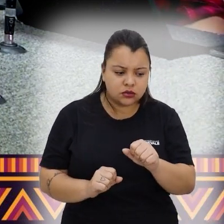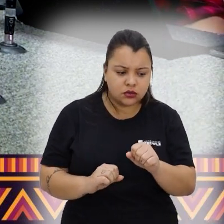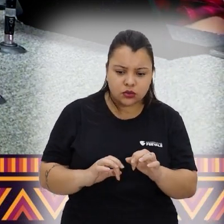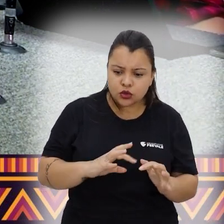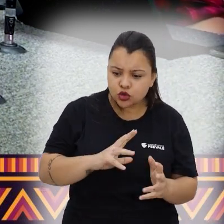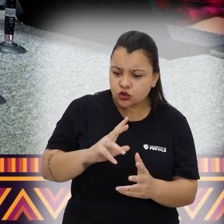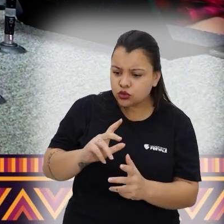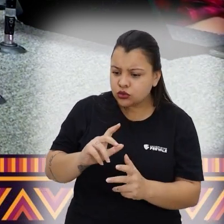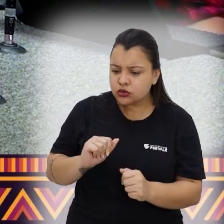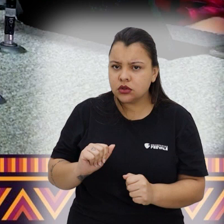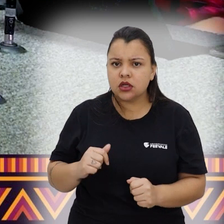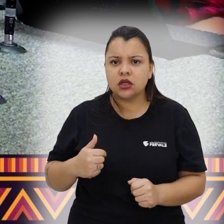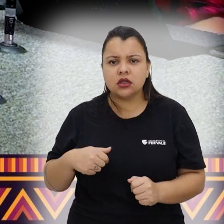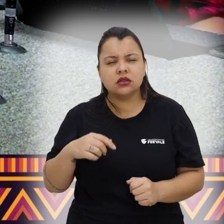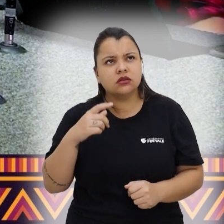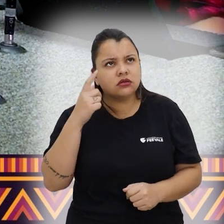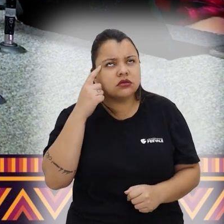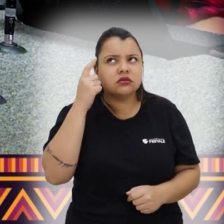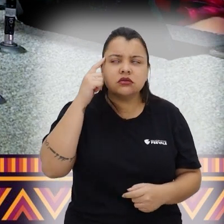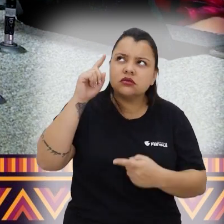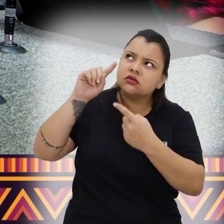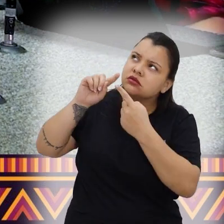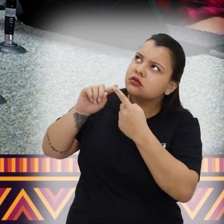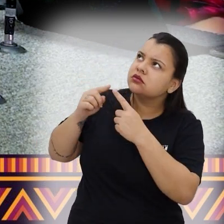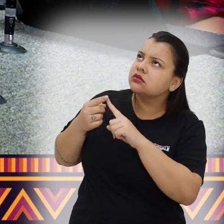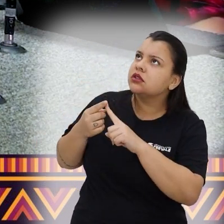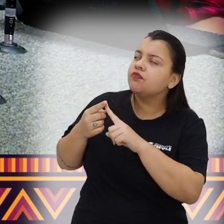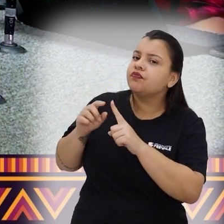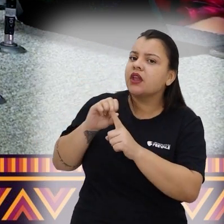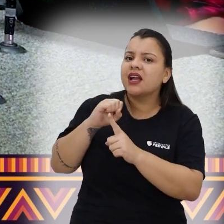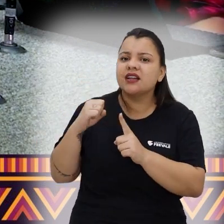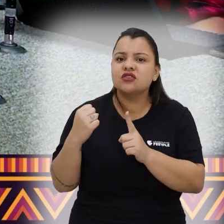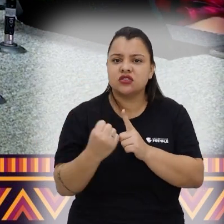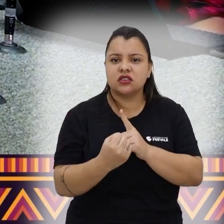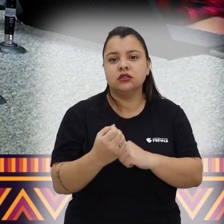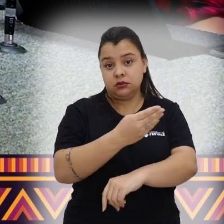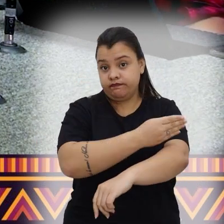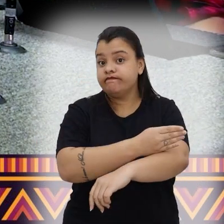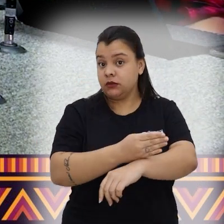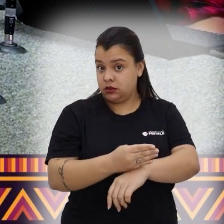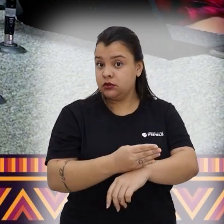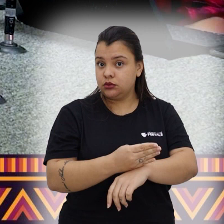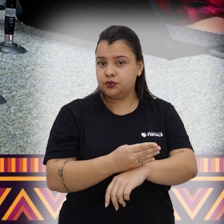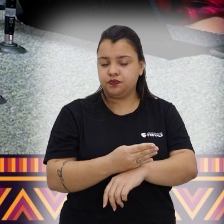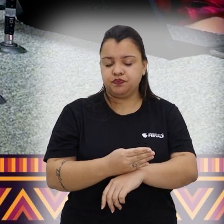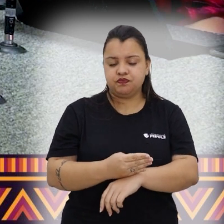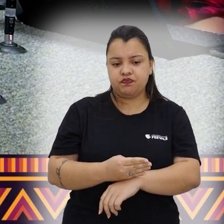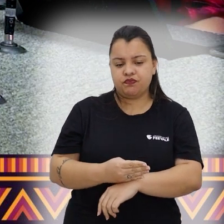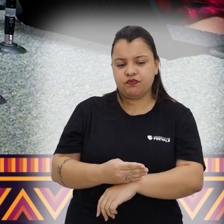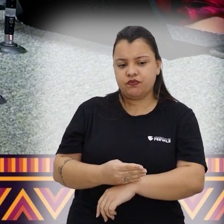por algumas coisas que a sociedade, que a branquitude